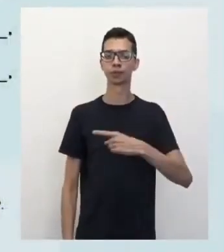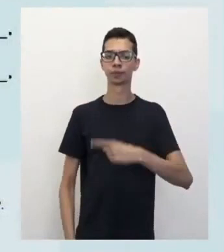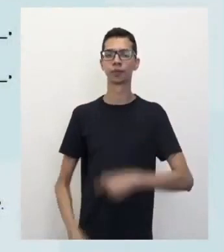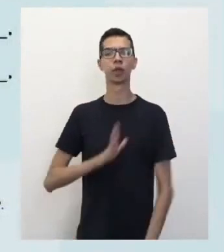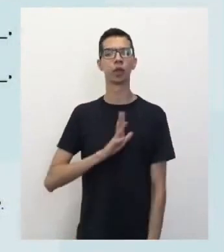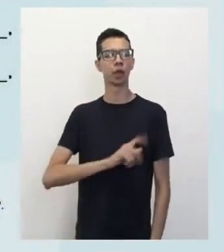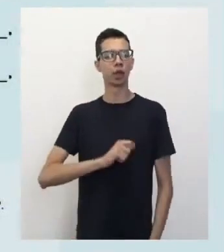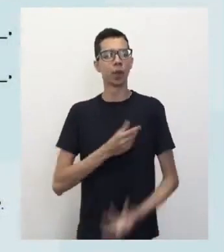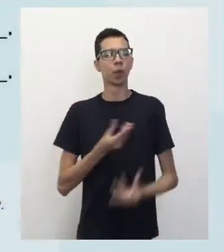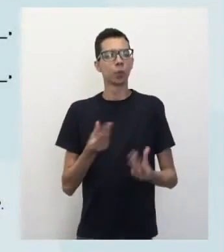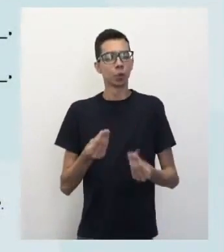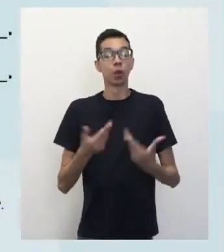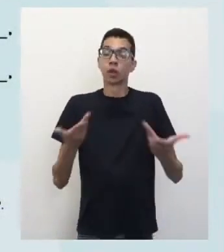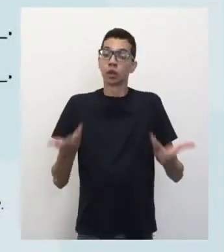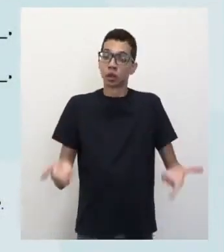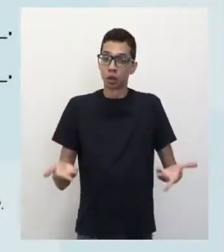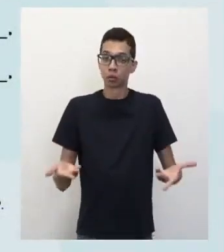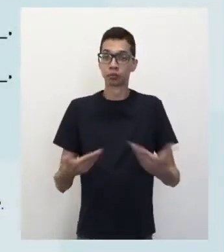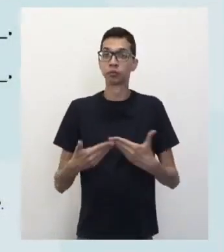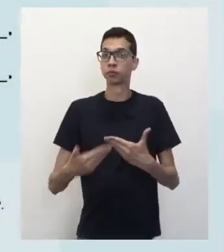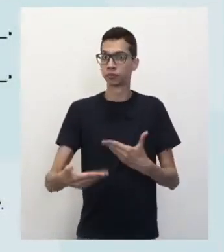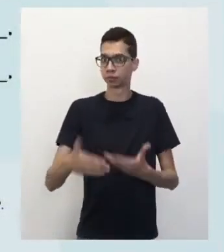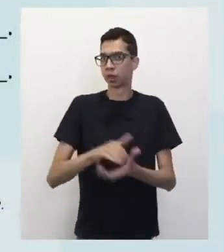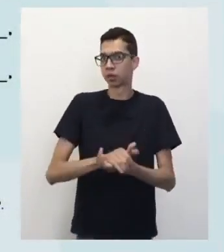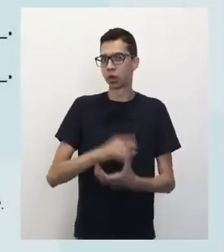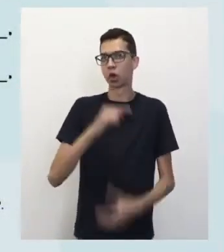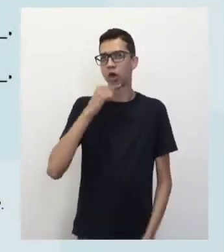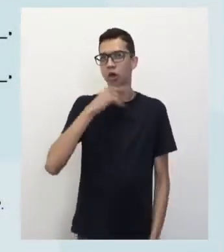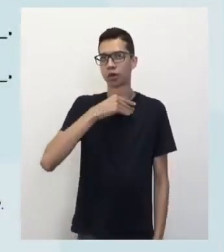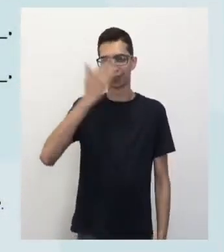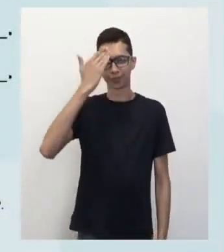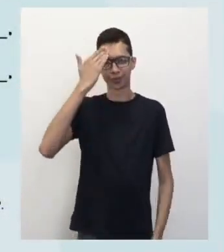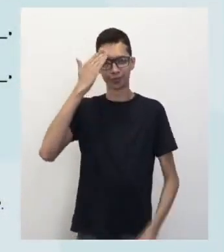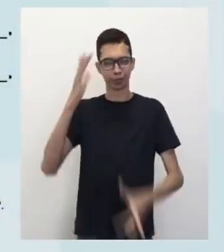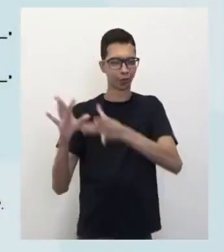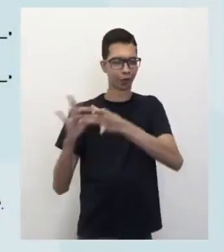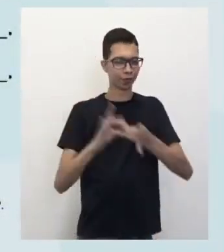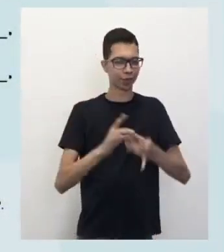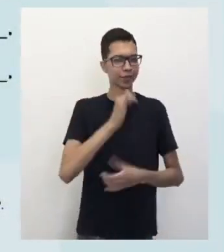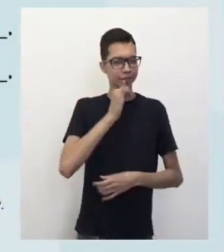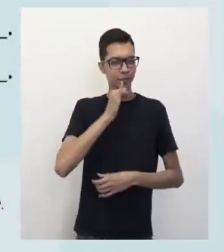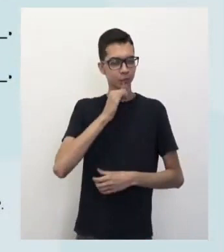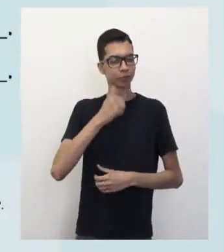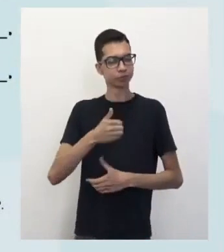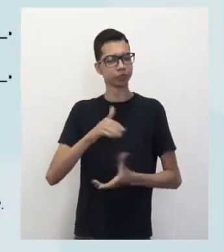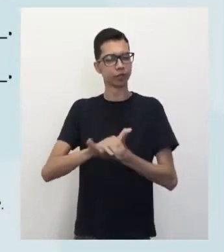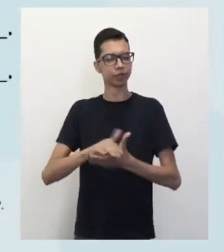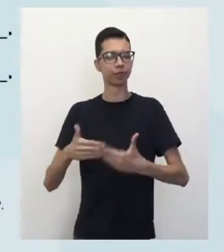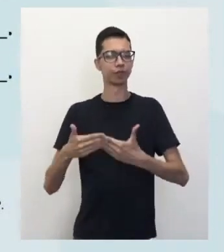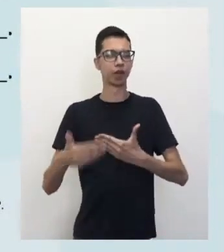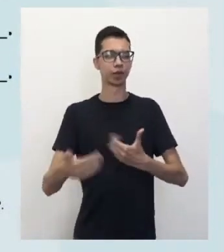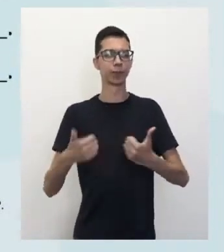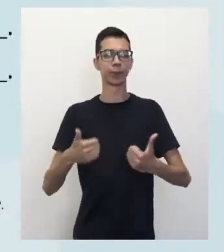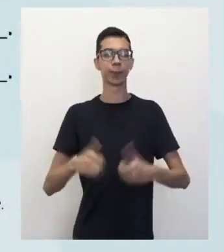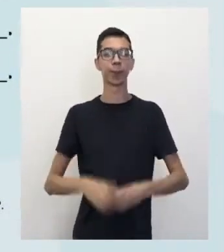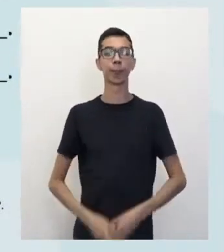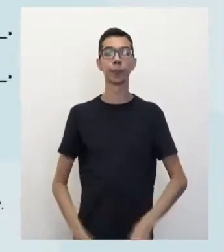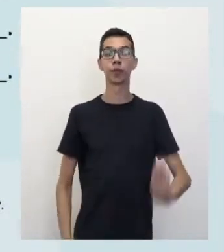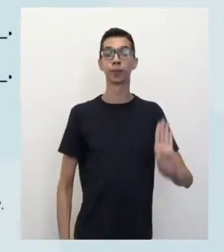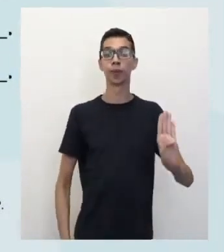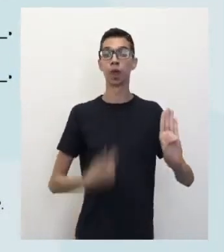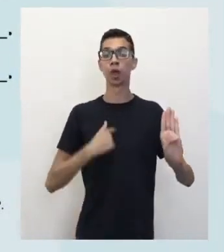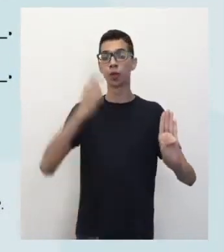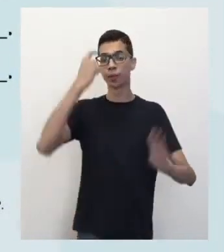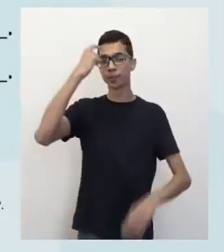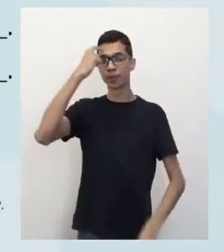muito. Portanto, então, aí uma lógica, né? Se casarão, ok. Irão casar, alguma coisa desse tipo, ok. Eu pensei que